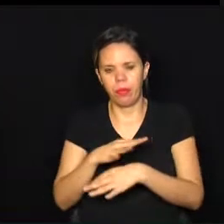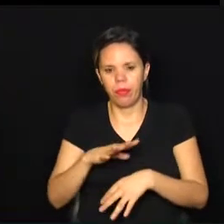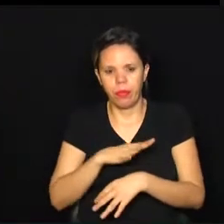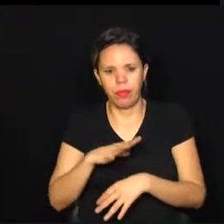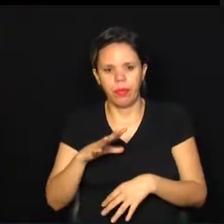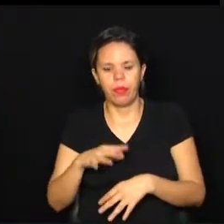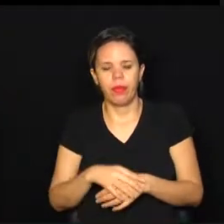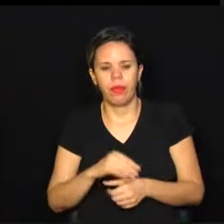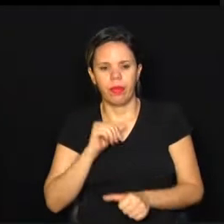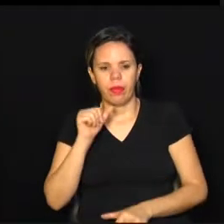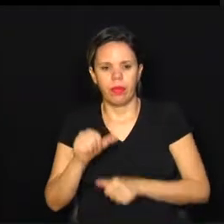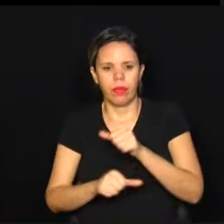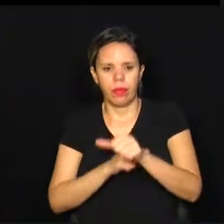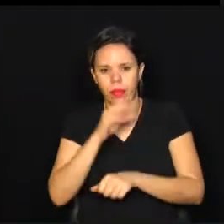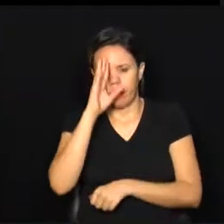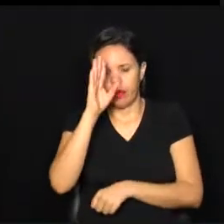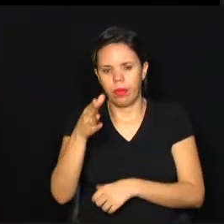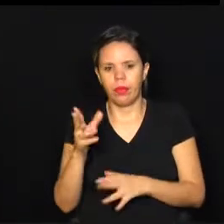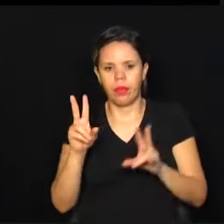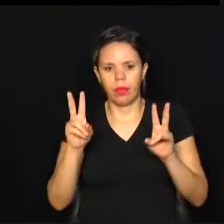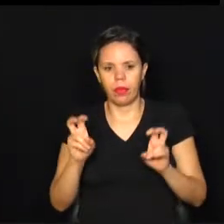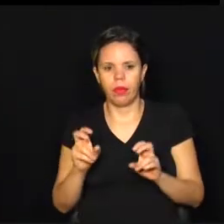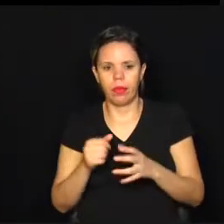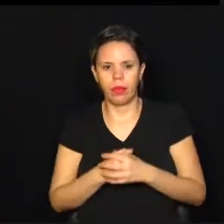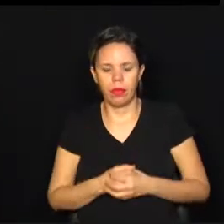vão se invertendo de prioridade conforme,